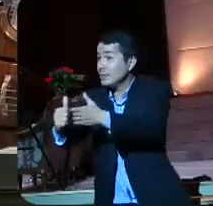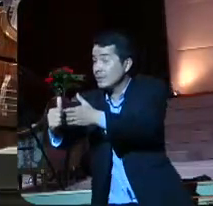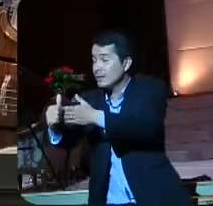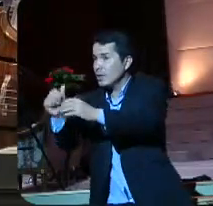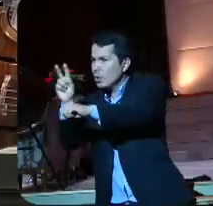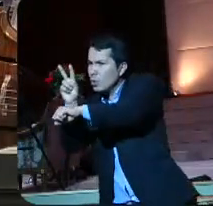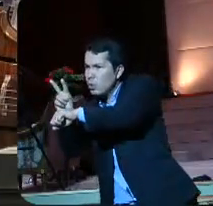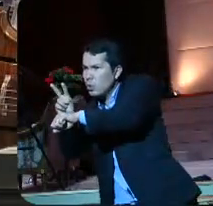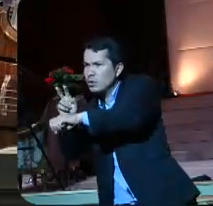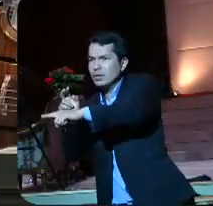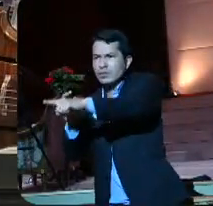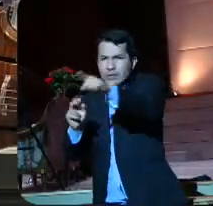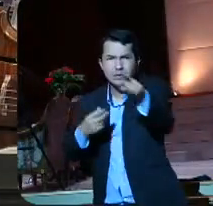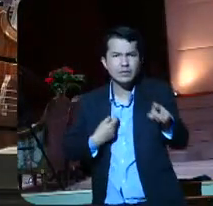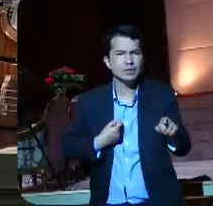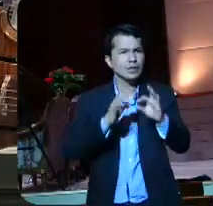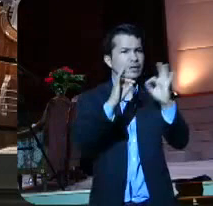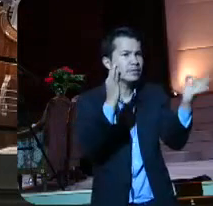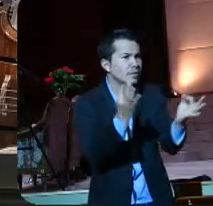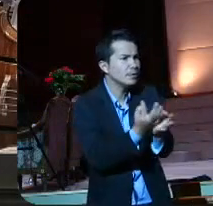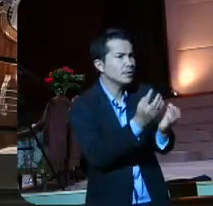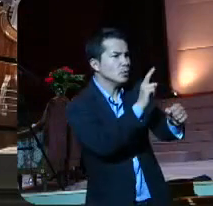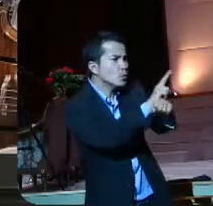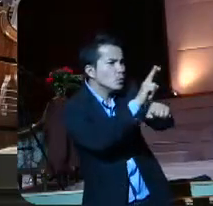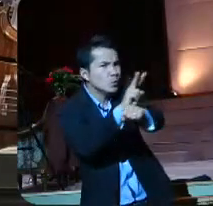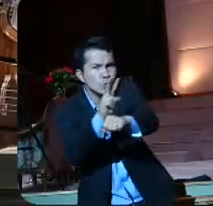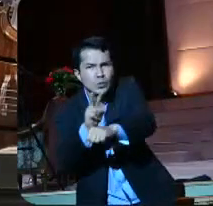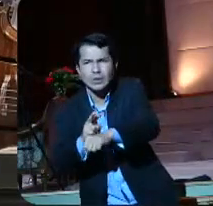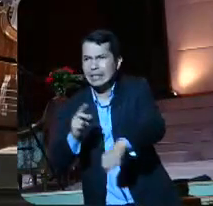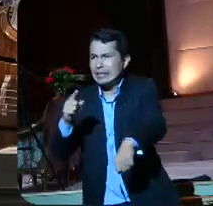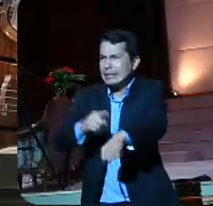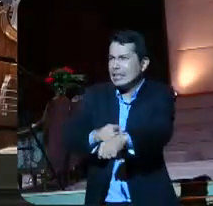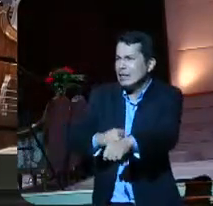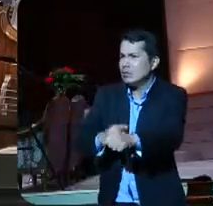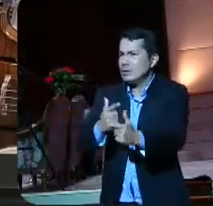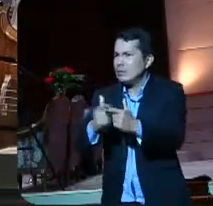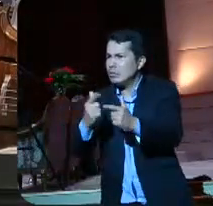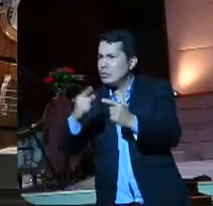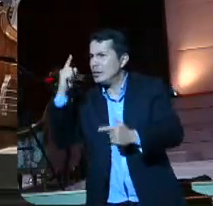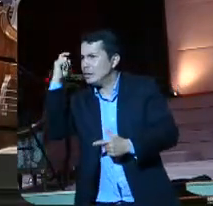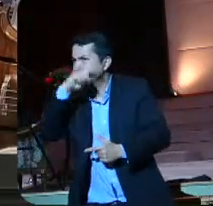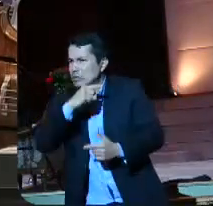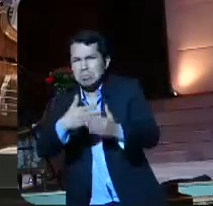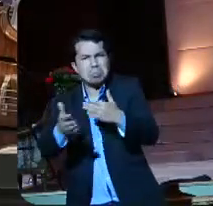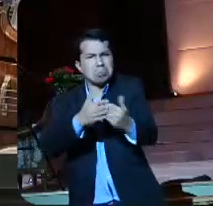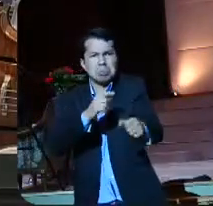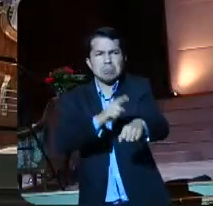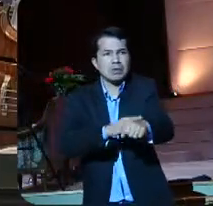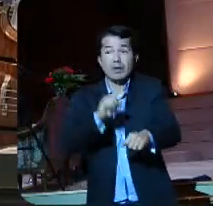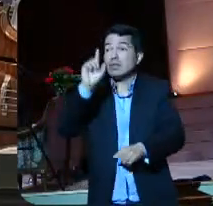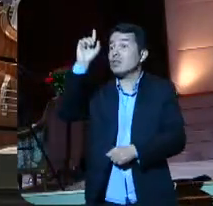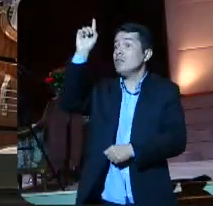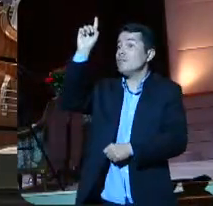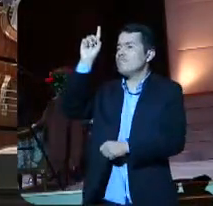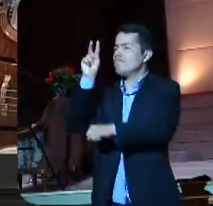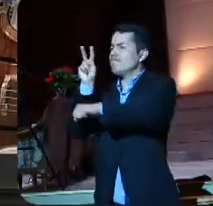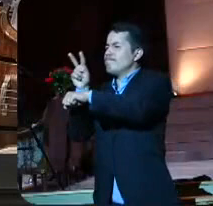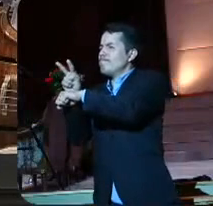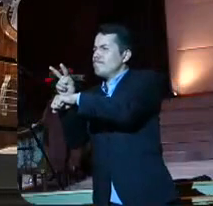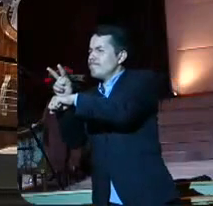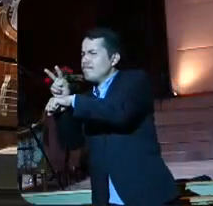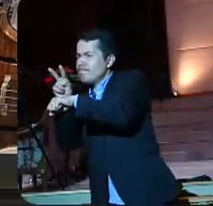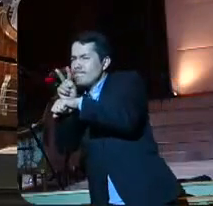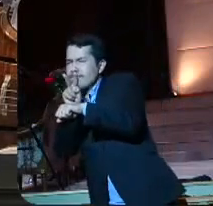momento que a gente não espera. E ali, naquele momento, nós somos confrontados pela graça de Deus. Nós